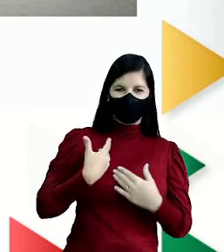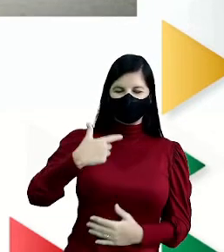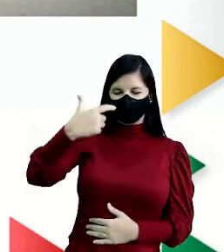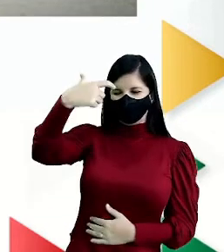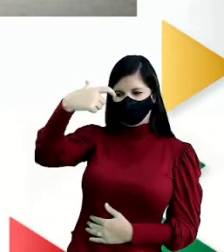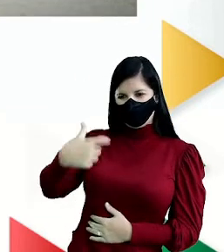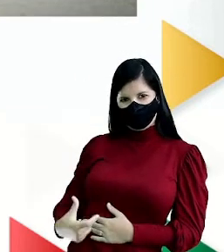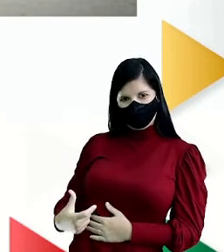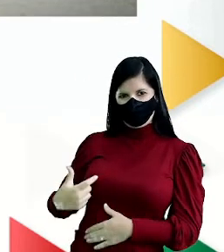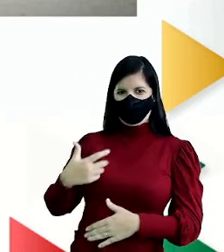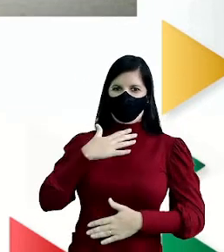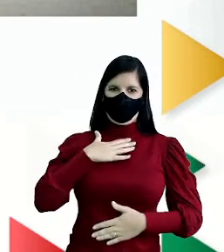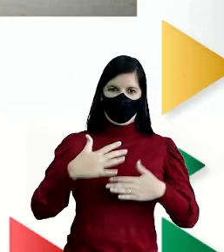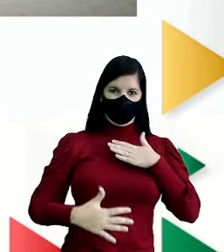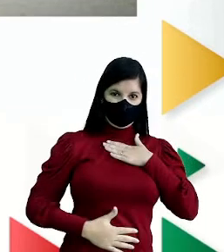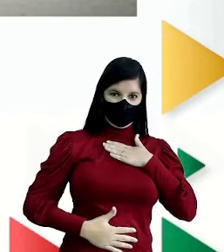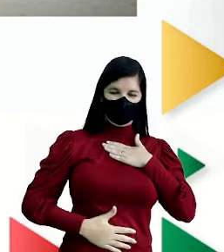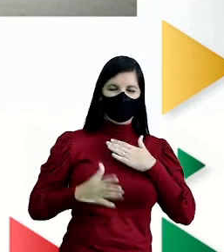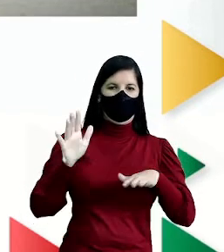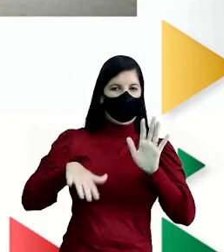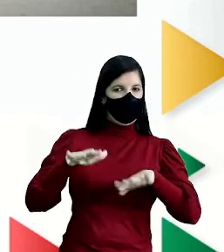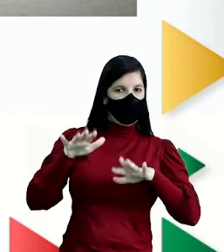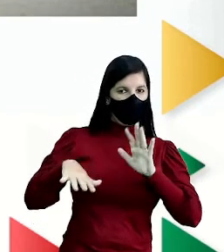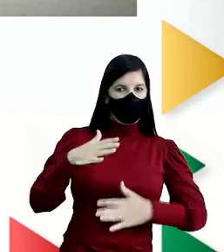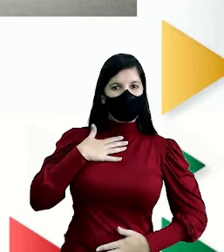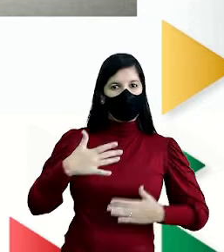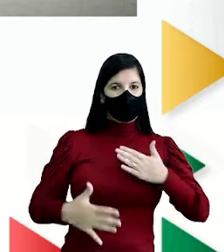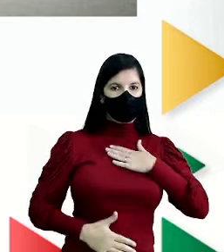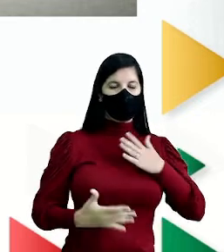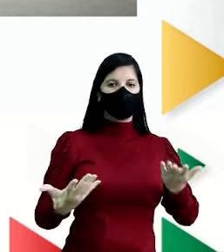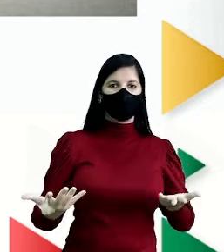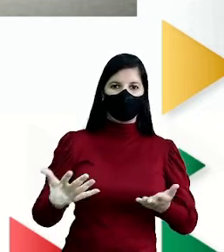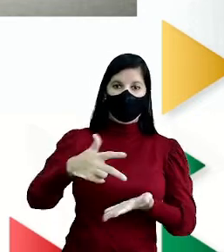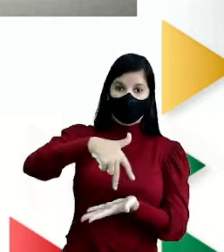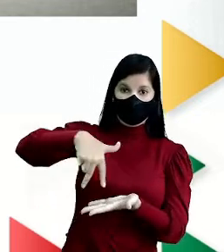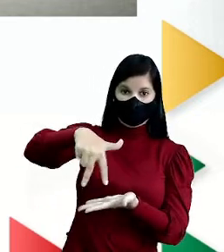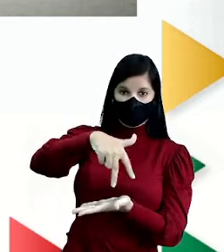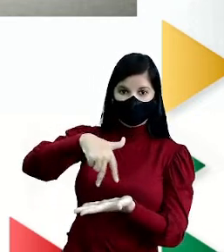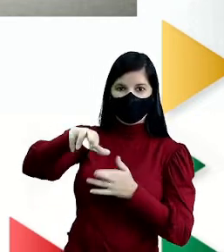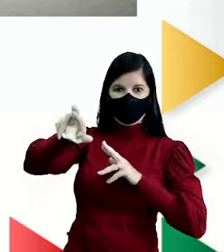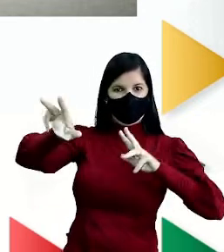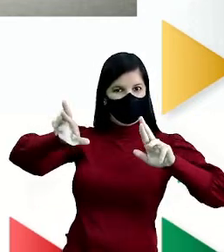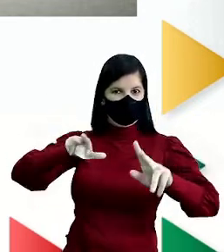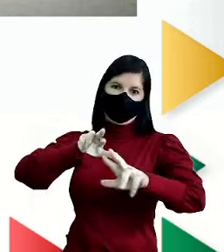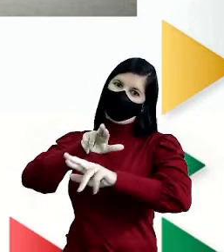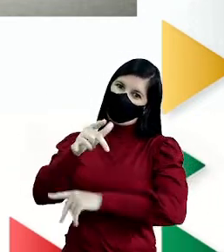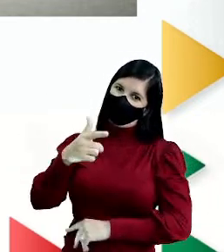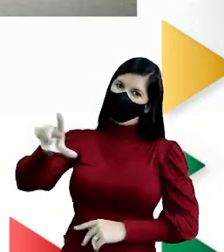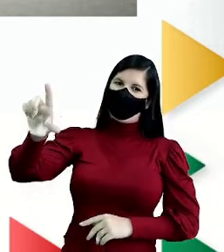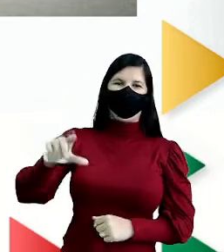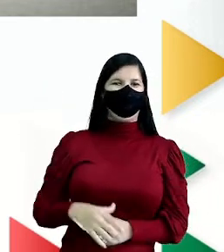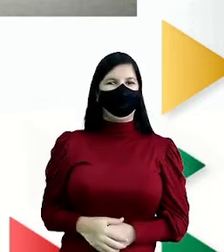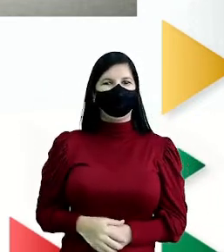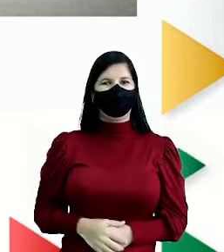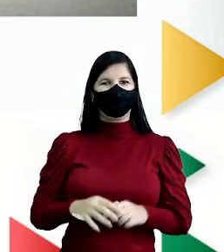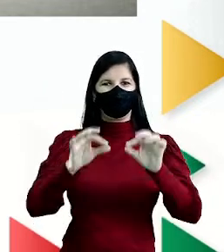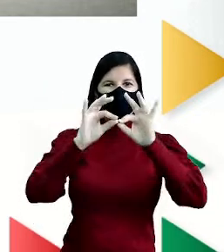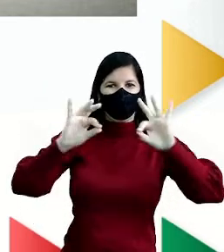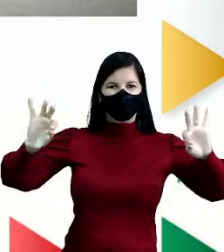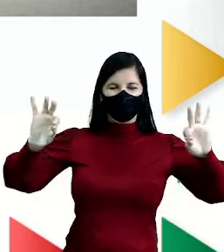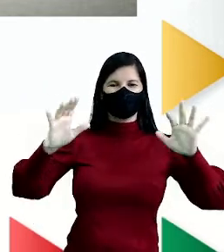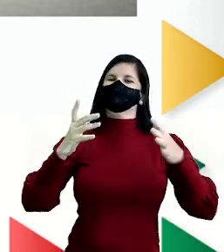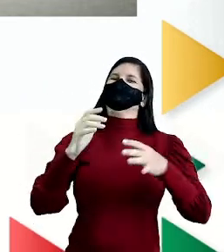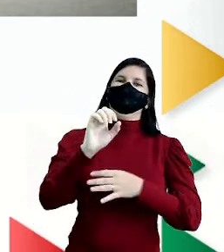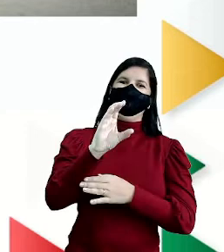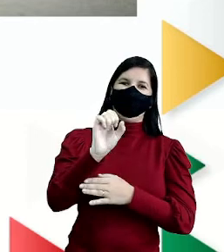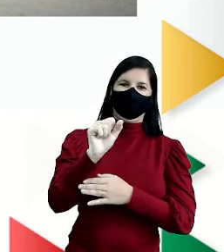corpo. Assim, dependendo do corpo que somos, nossa dança também será diferente das dos outros. Essa é uma frase de César Cole